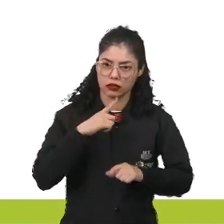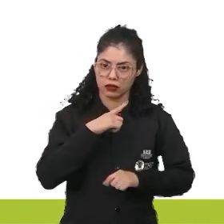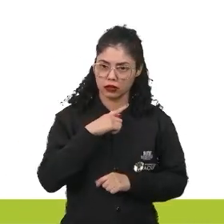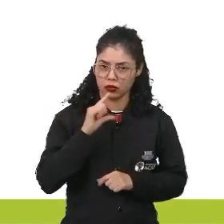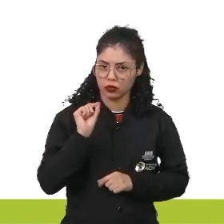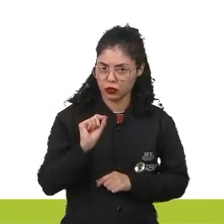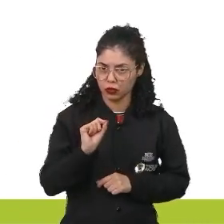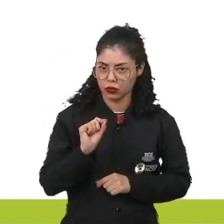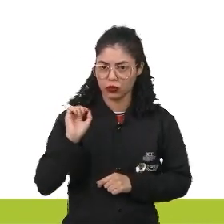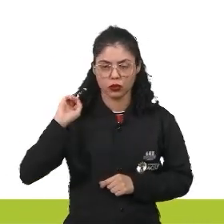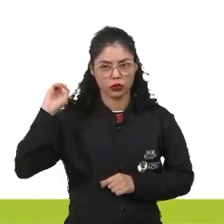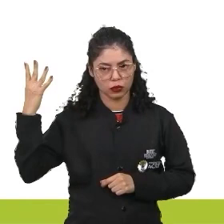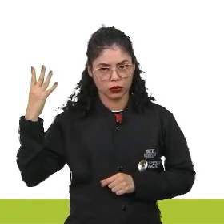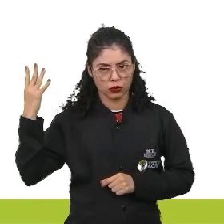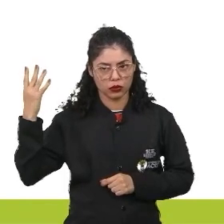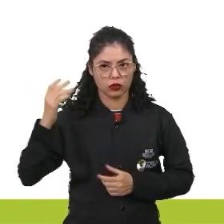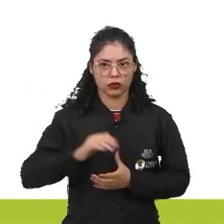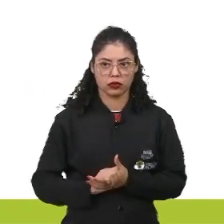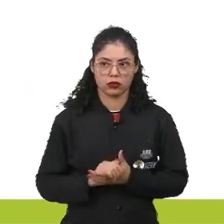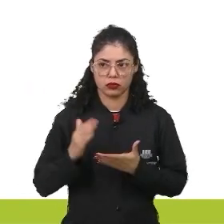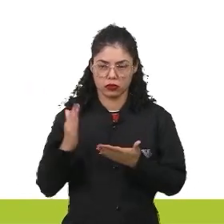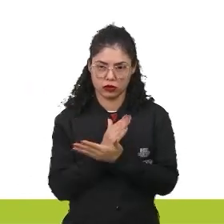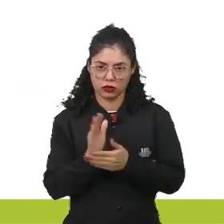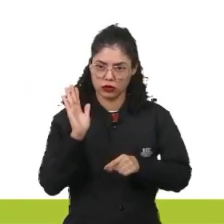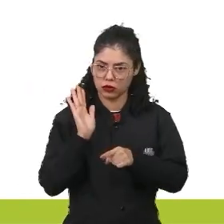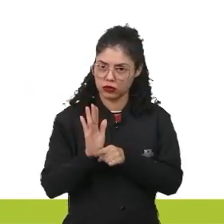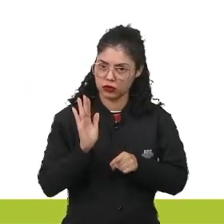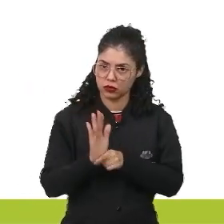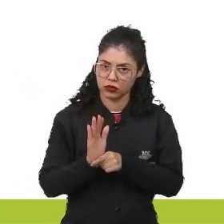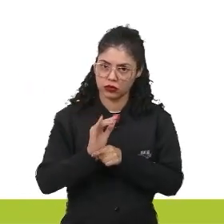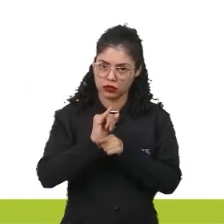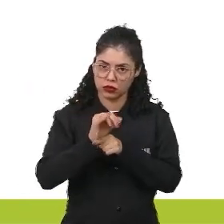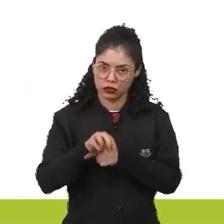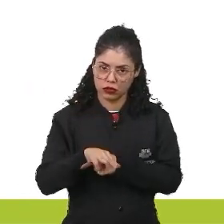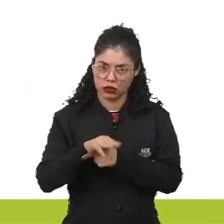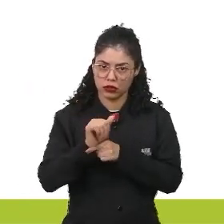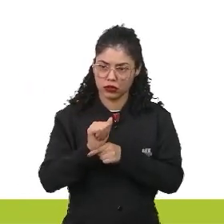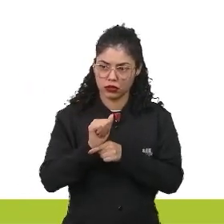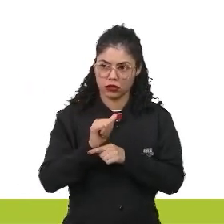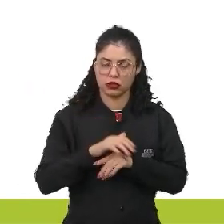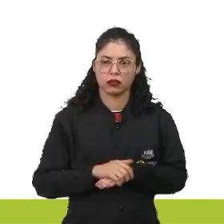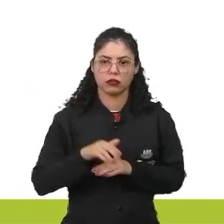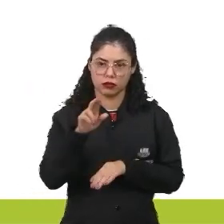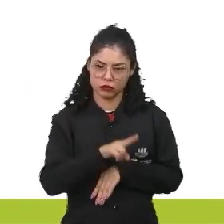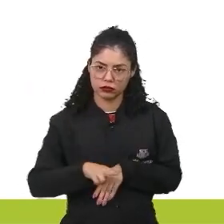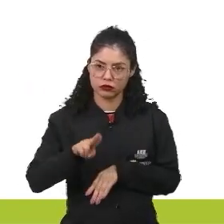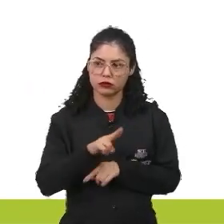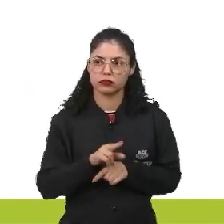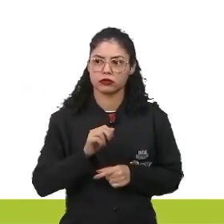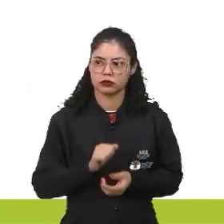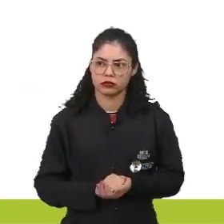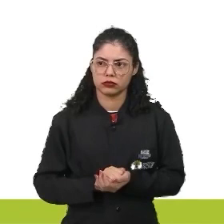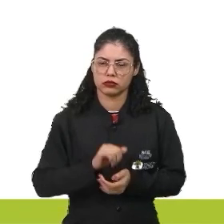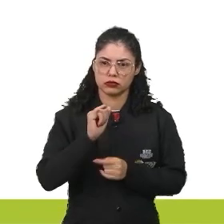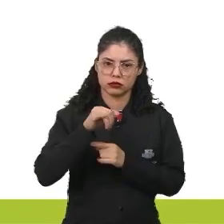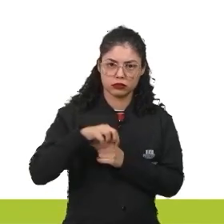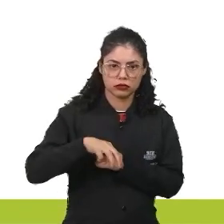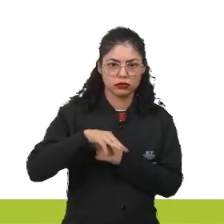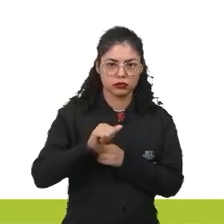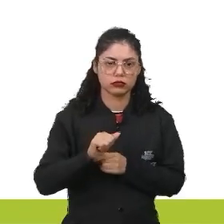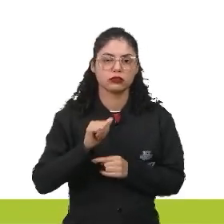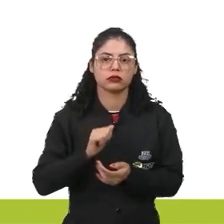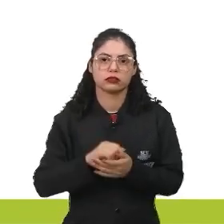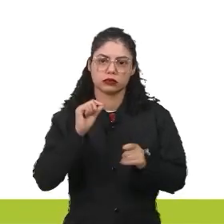ela vai acontecer com o auxílio de um ímã. Se eu vou utilizar o ímã, eu só vou